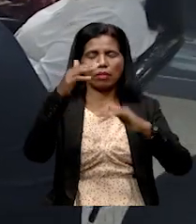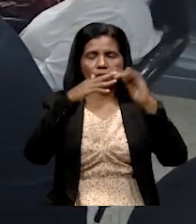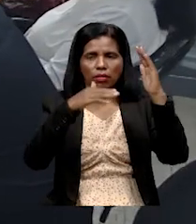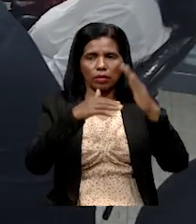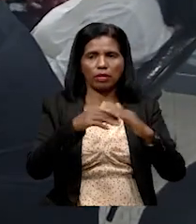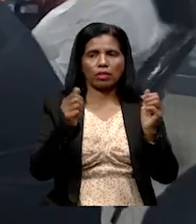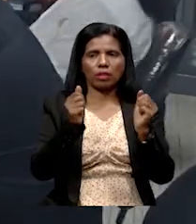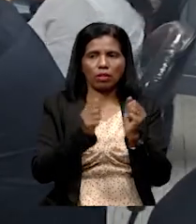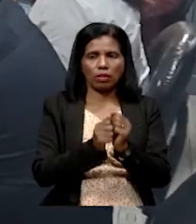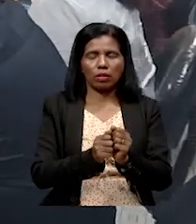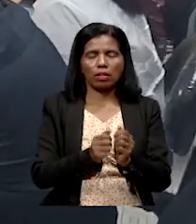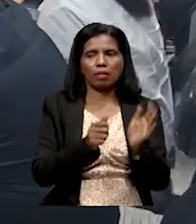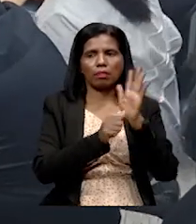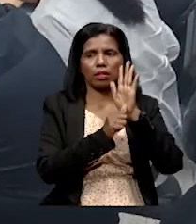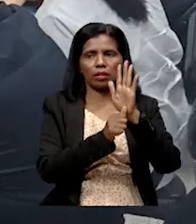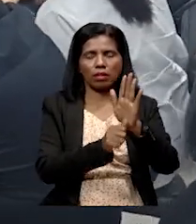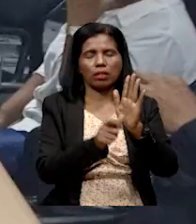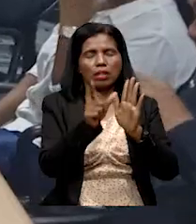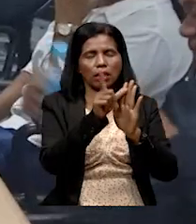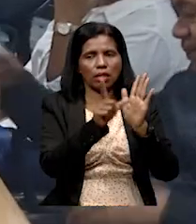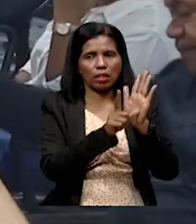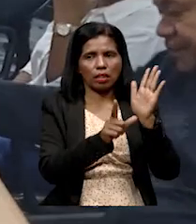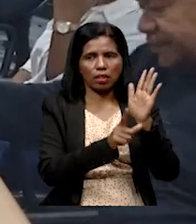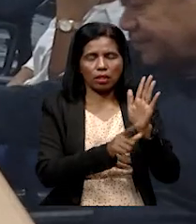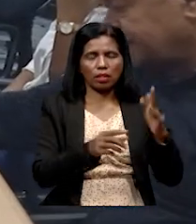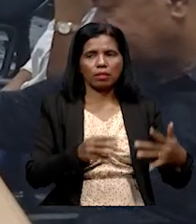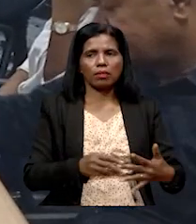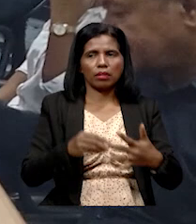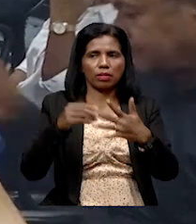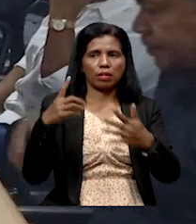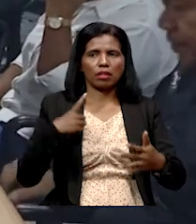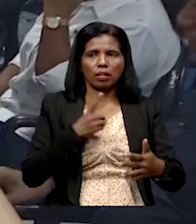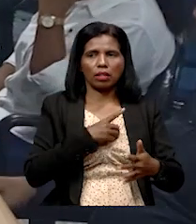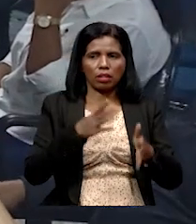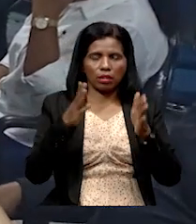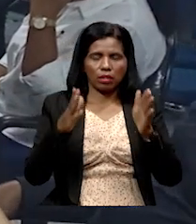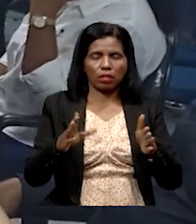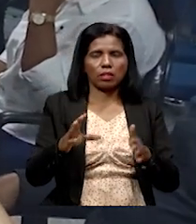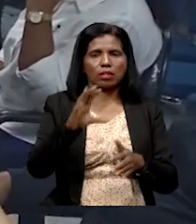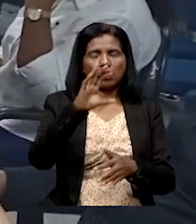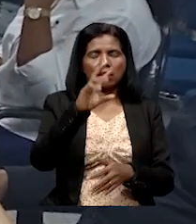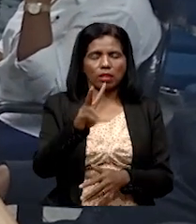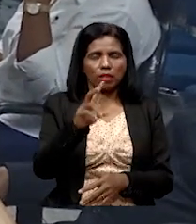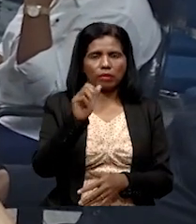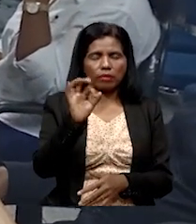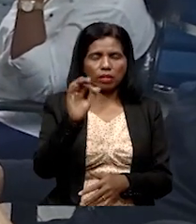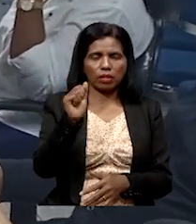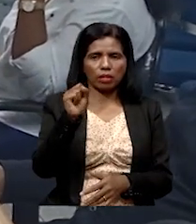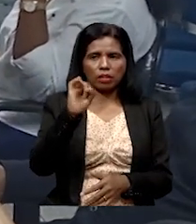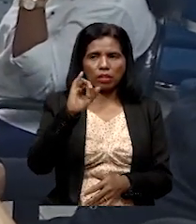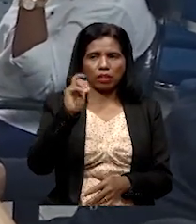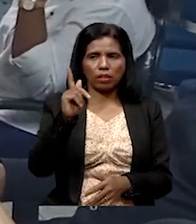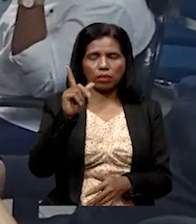o consenso apresenta lista candidatura único, deputado Vasconcelos. Na área de cobertura, né, volta